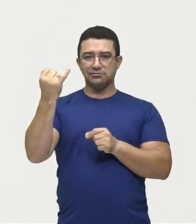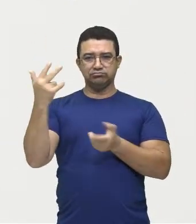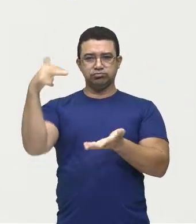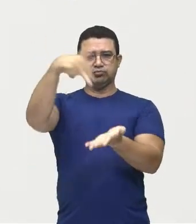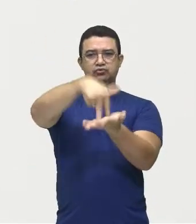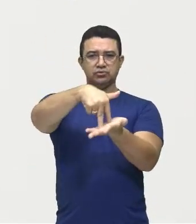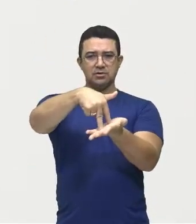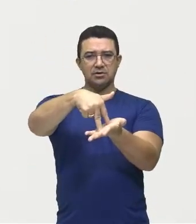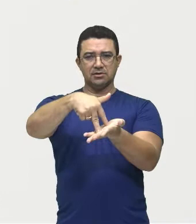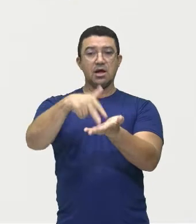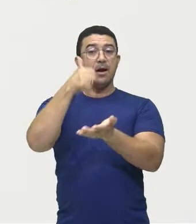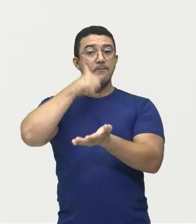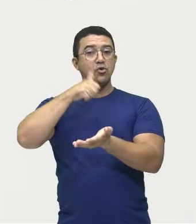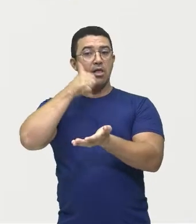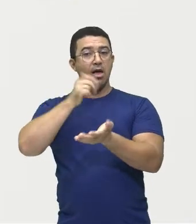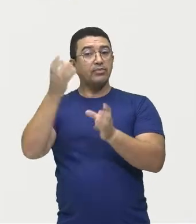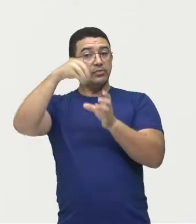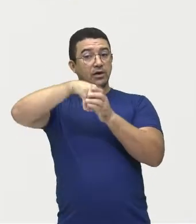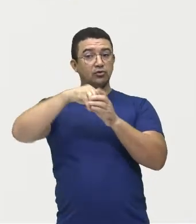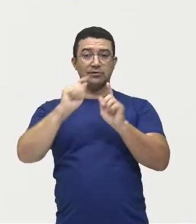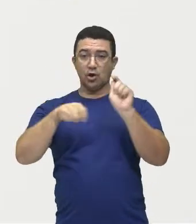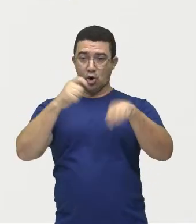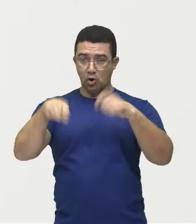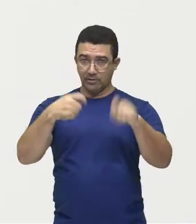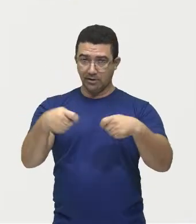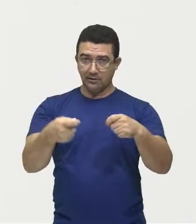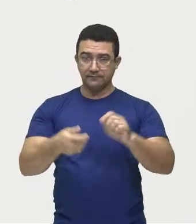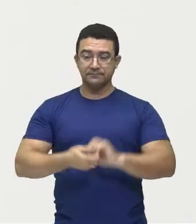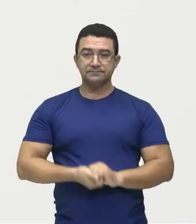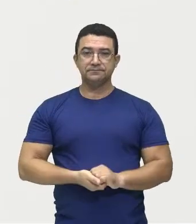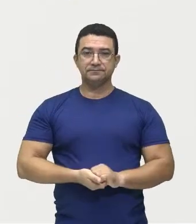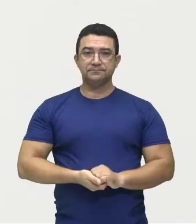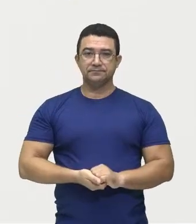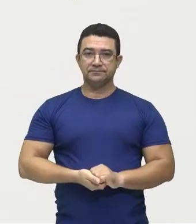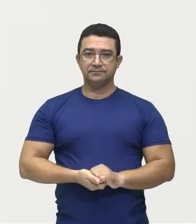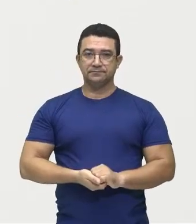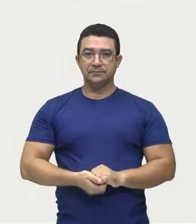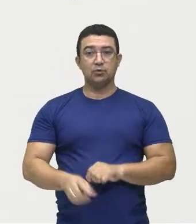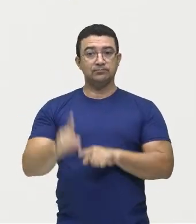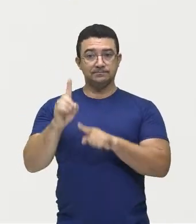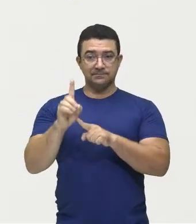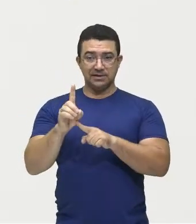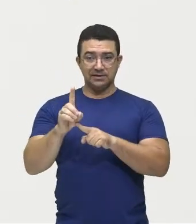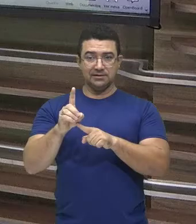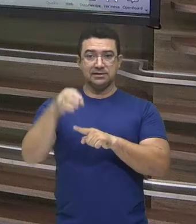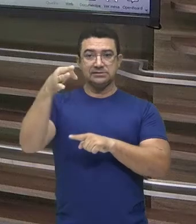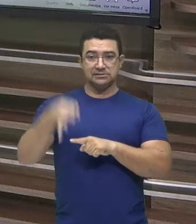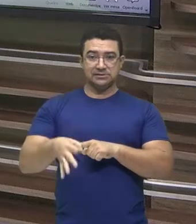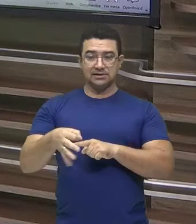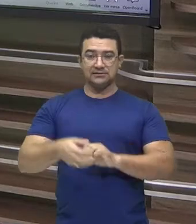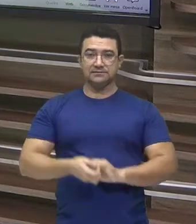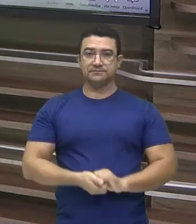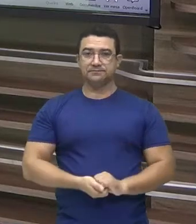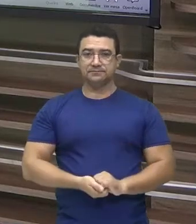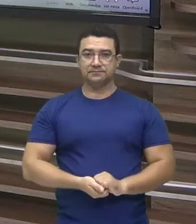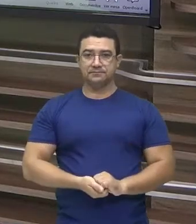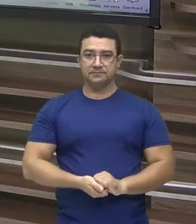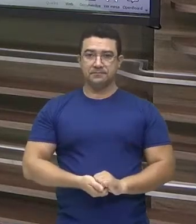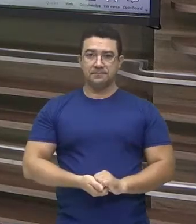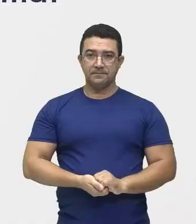da economia. Portanto, resposta correta, alternativa de letra D. Vamos agora para a questão